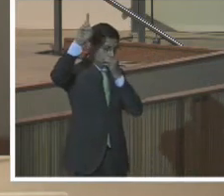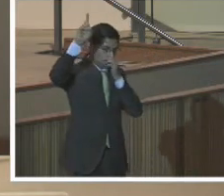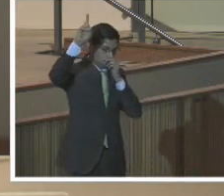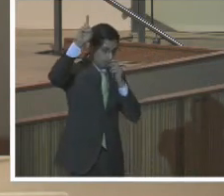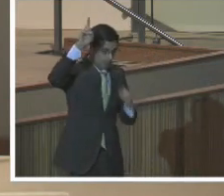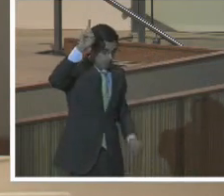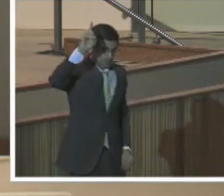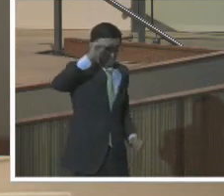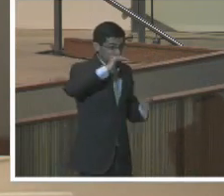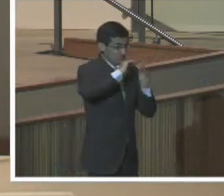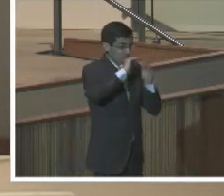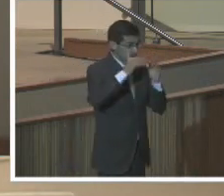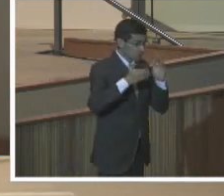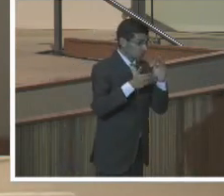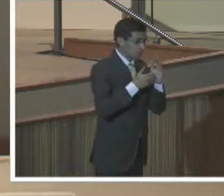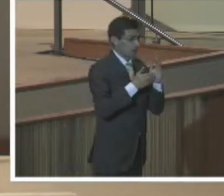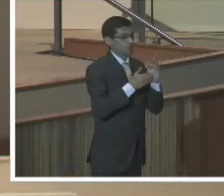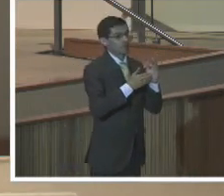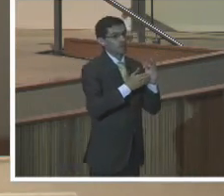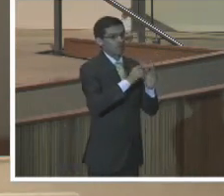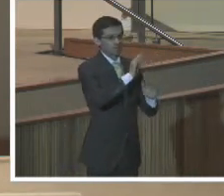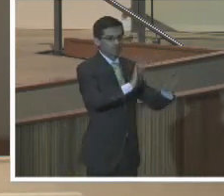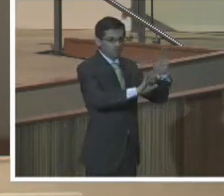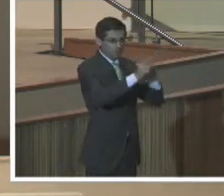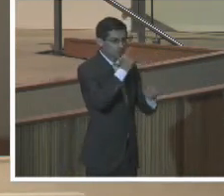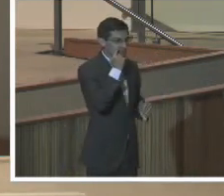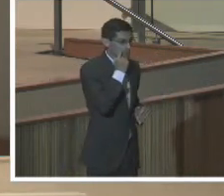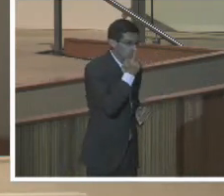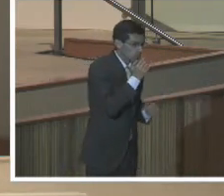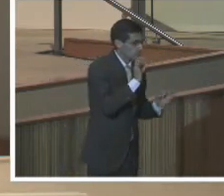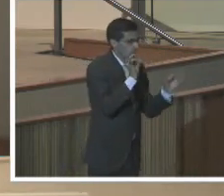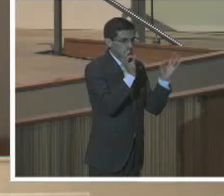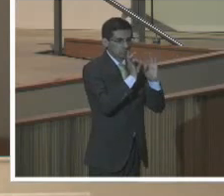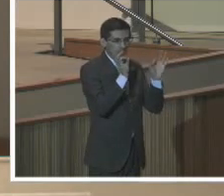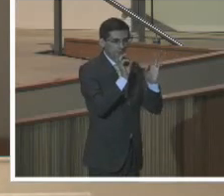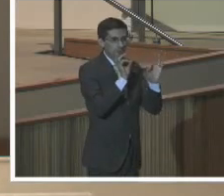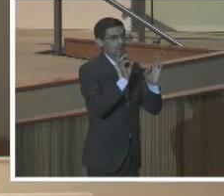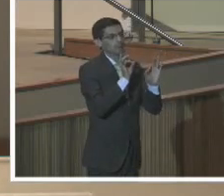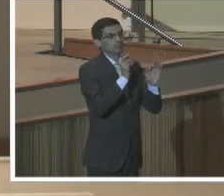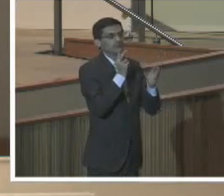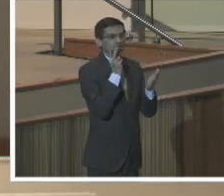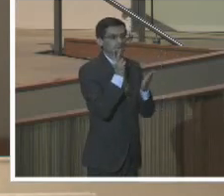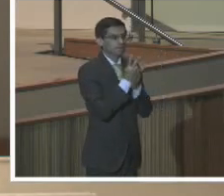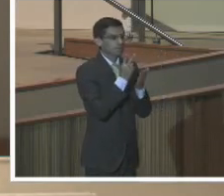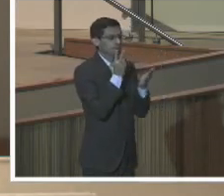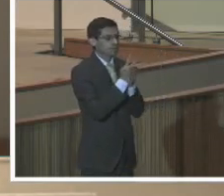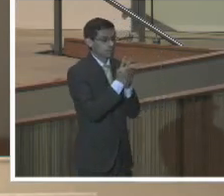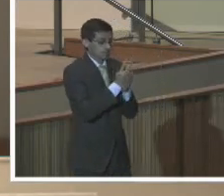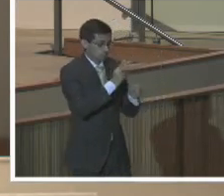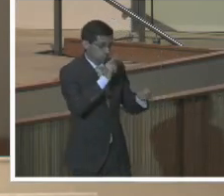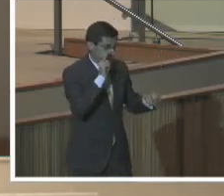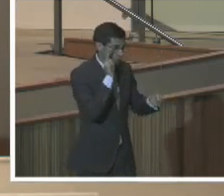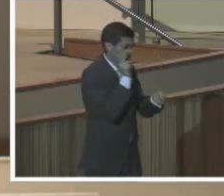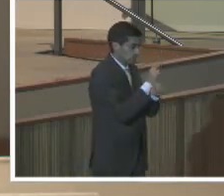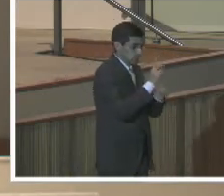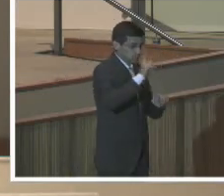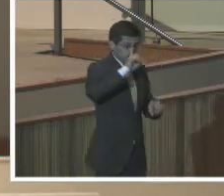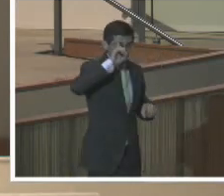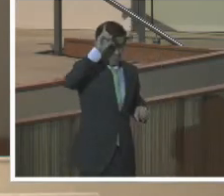E todas as vezes que você vendo ou não vendo, os anjos do Senhor se acamparam ao seu redor, porque Deus é